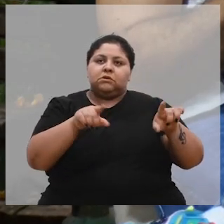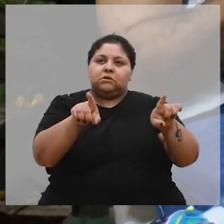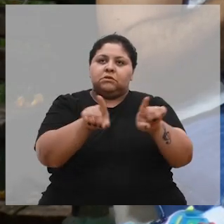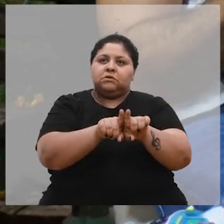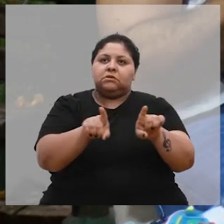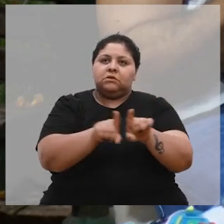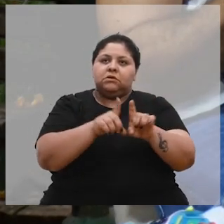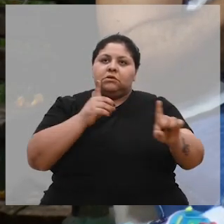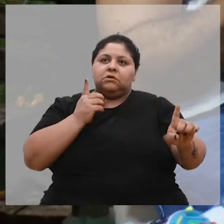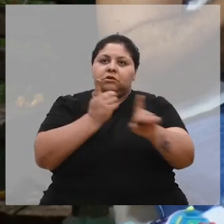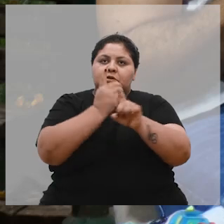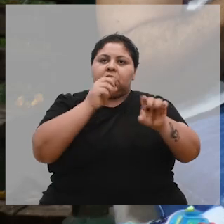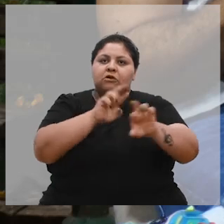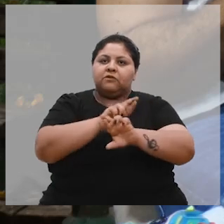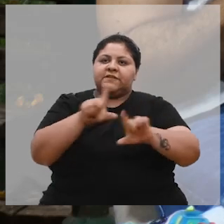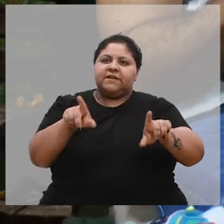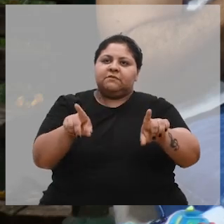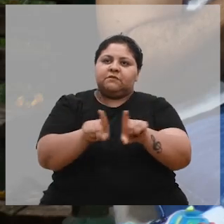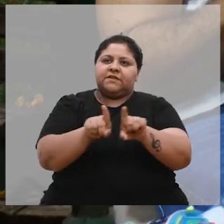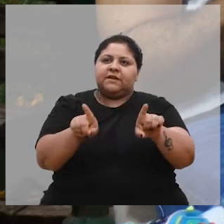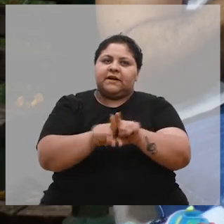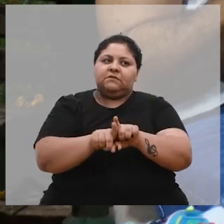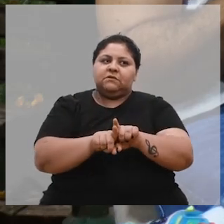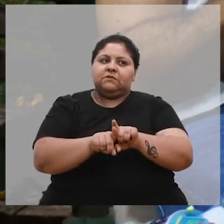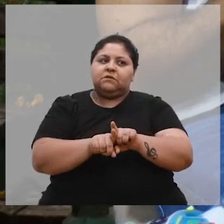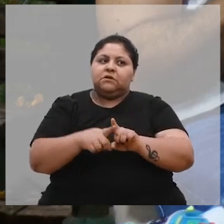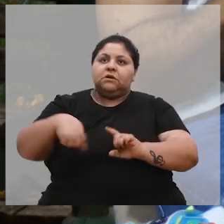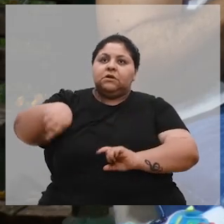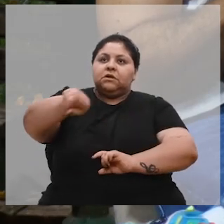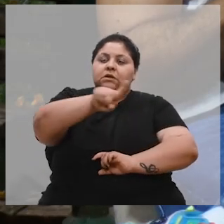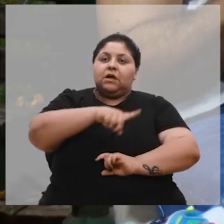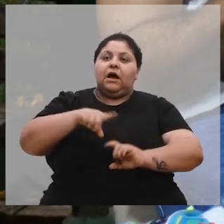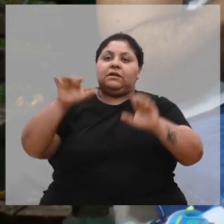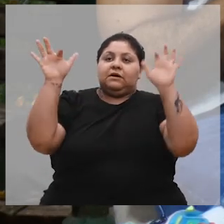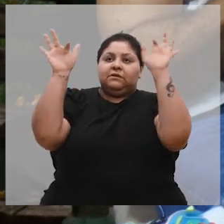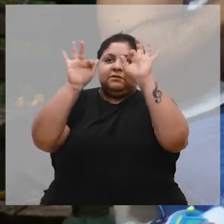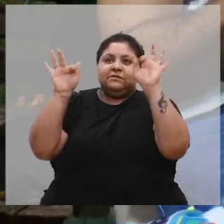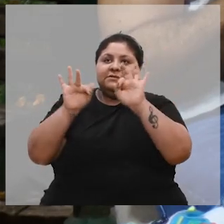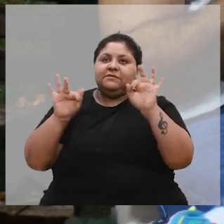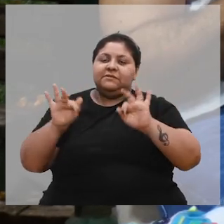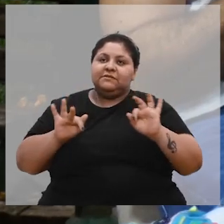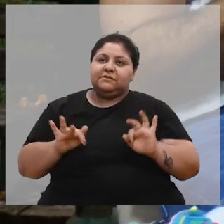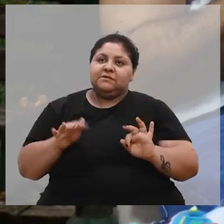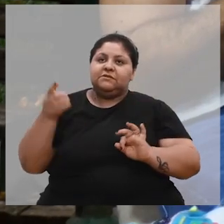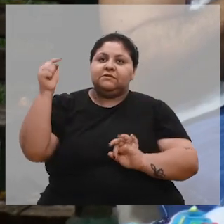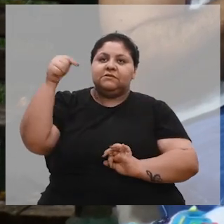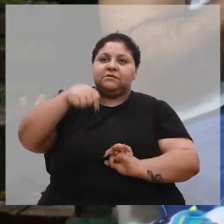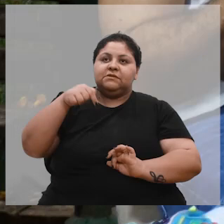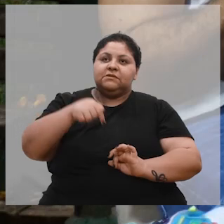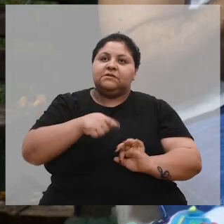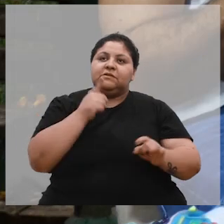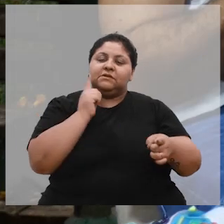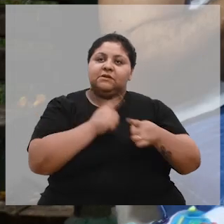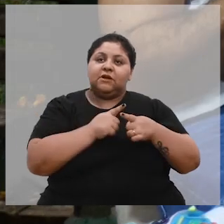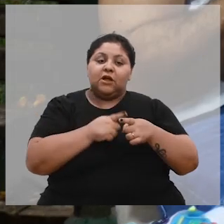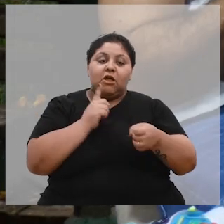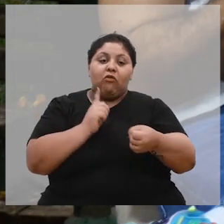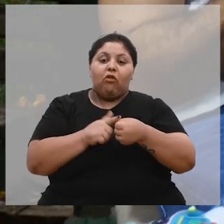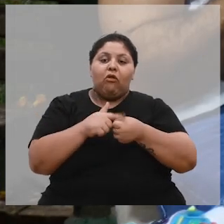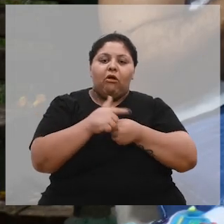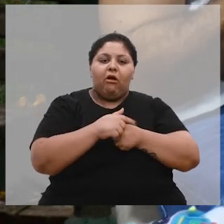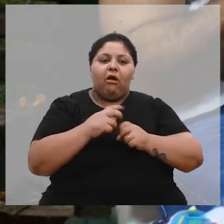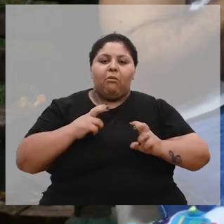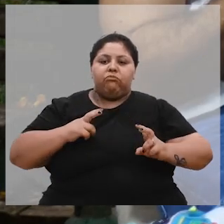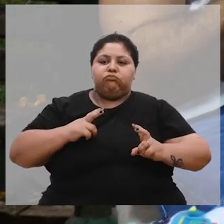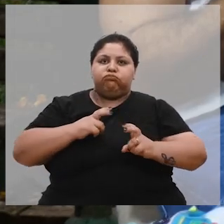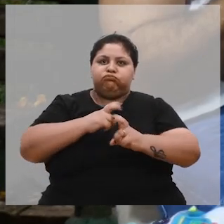lugar realmente de um encontro das diferenças. Então, nós estamos muito felizes de estarmos aqui, porque é o coração da